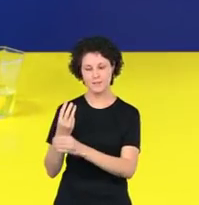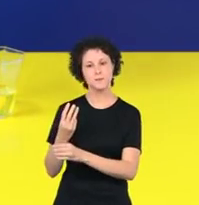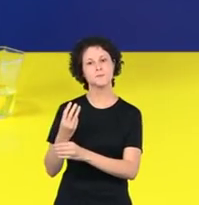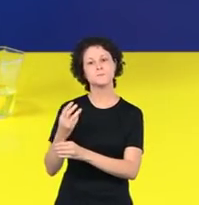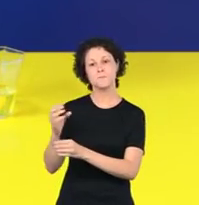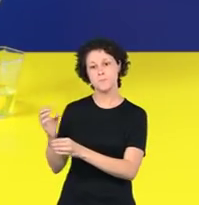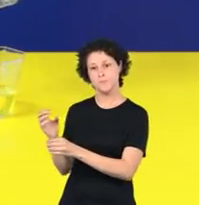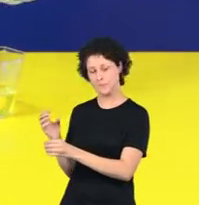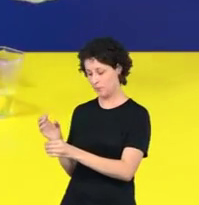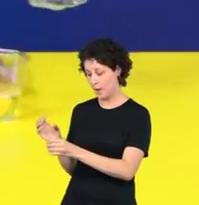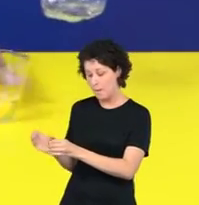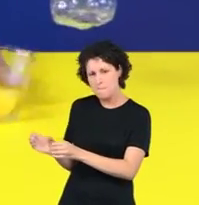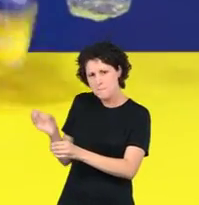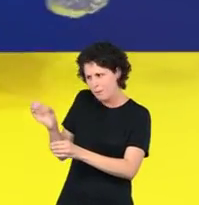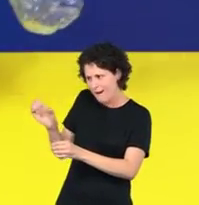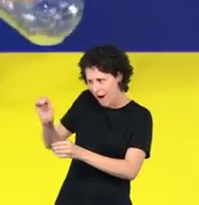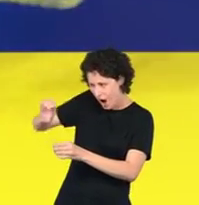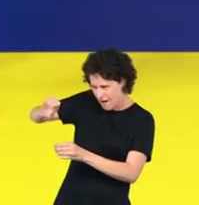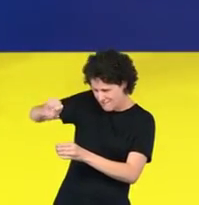Agora, terceiro.